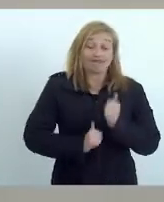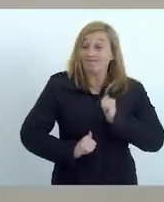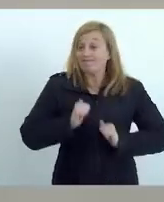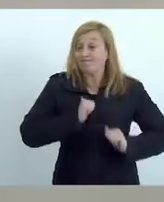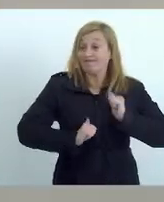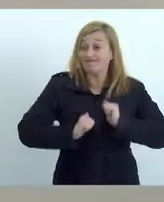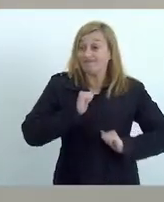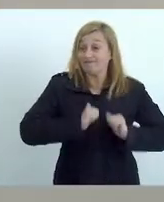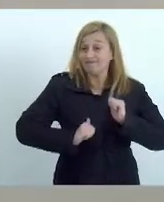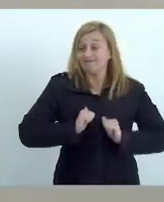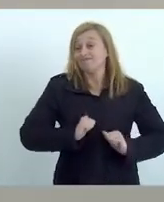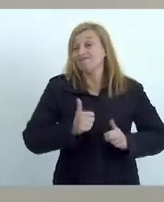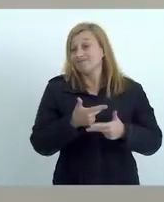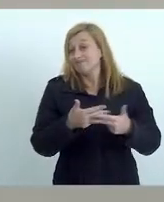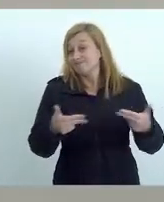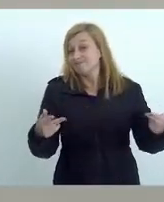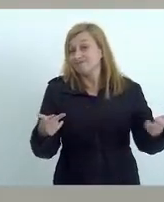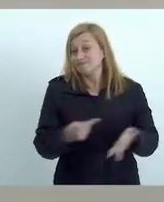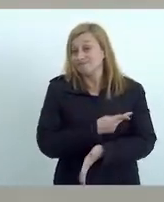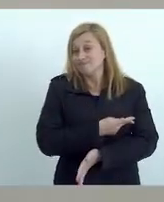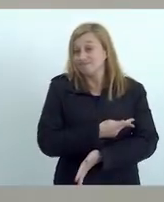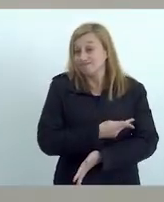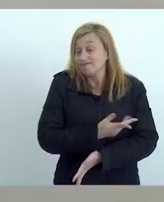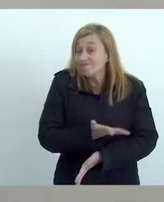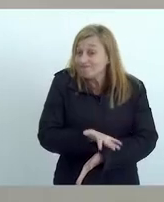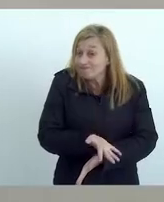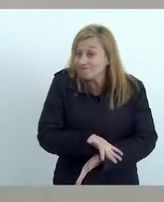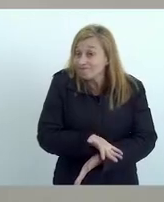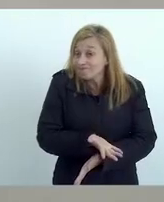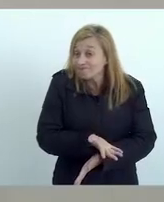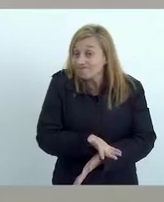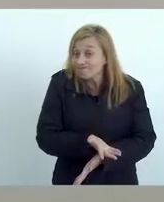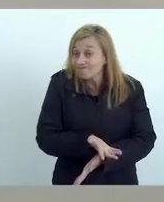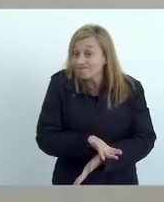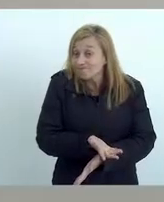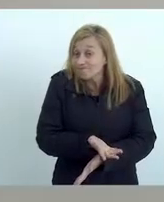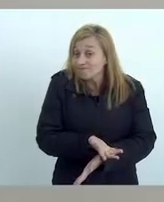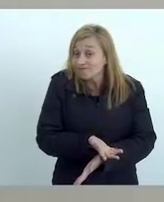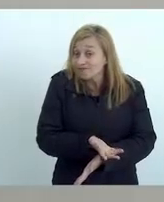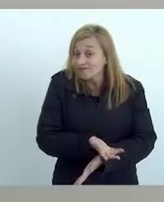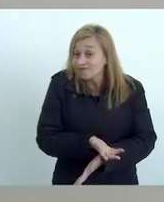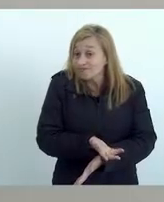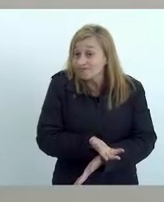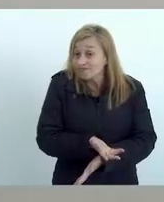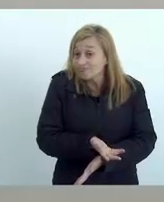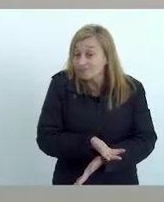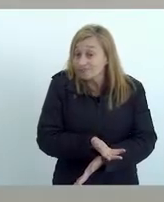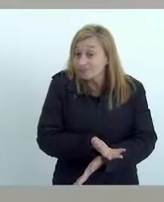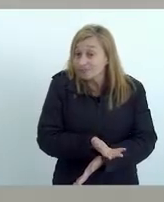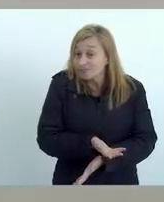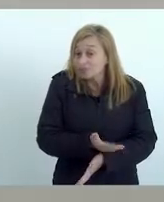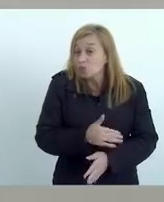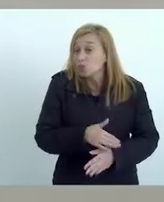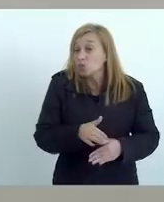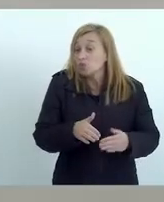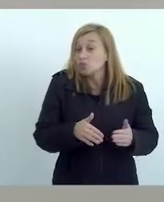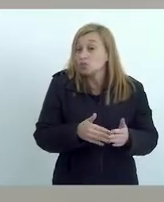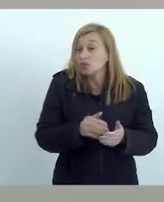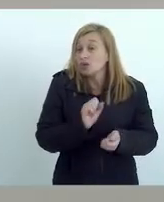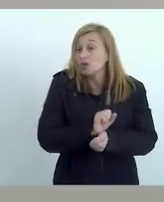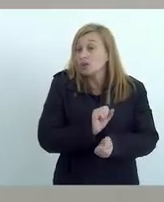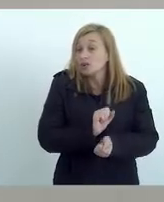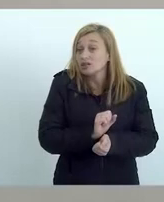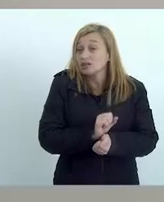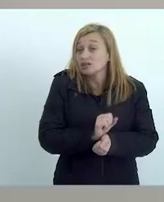ansioso é para que as coisas aconteça e até então todos ficam a esperançosa e